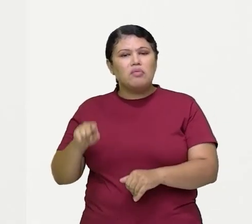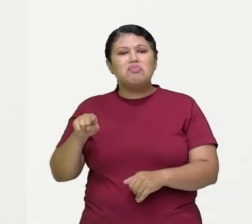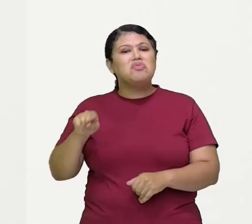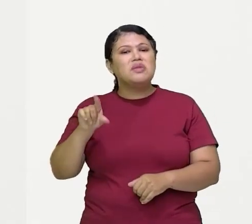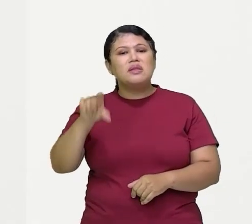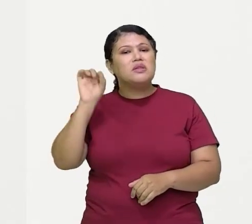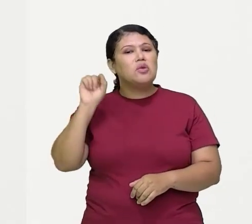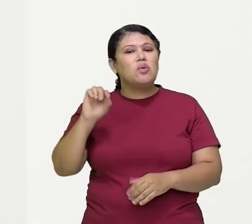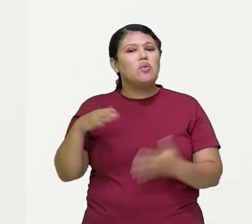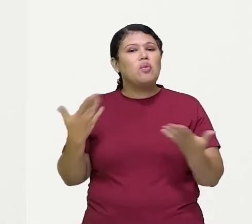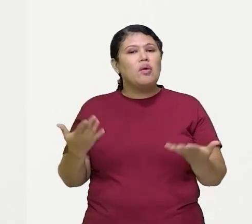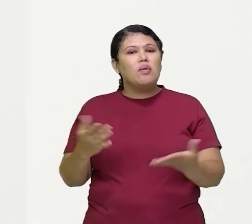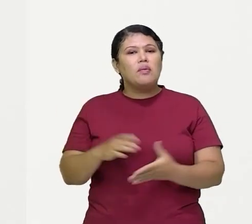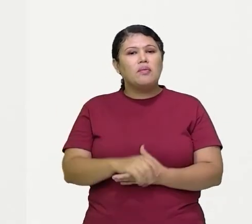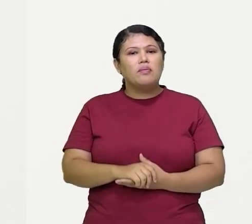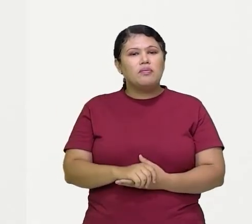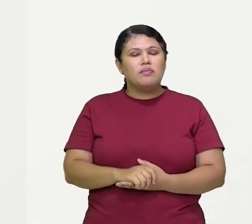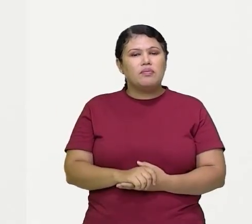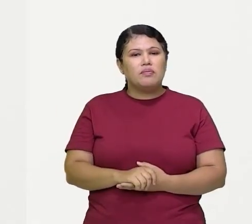acertou? Vamos ver agora?